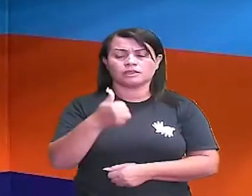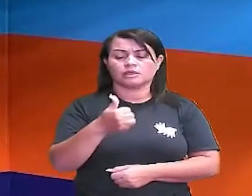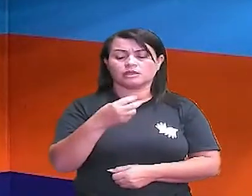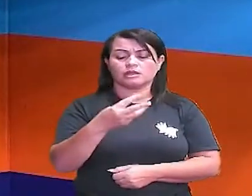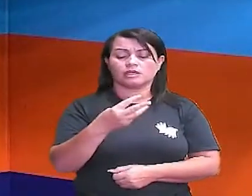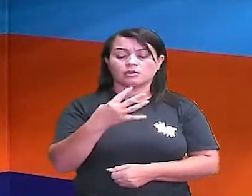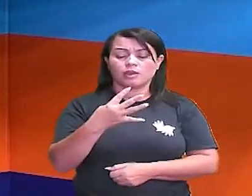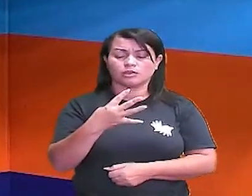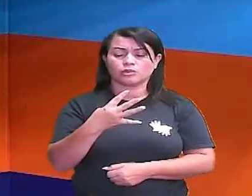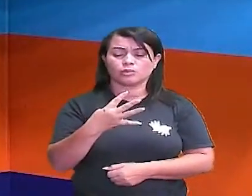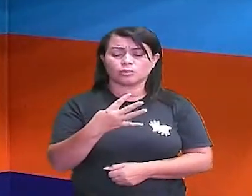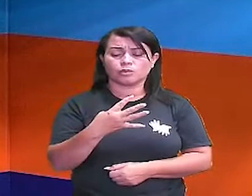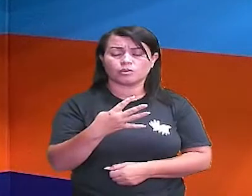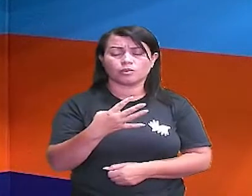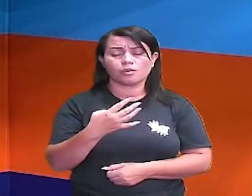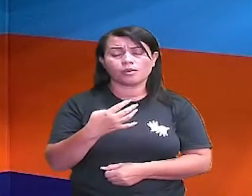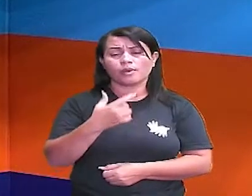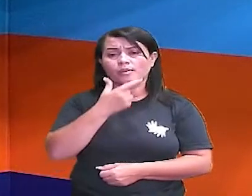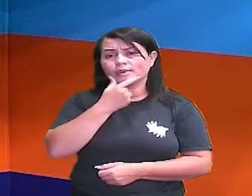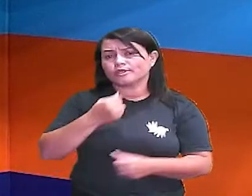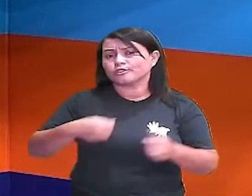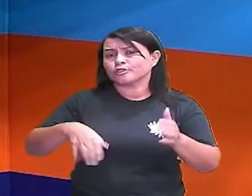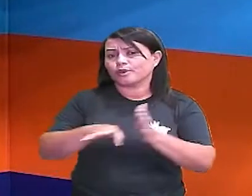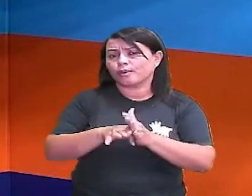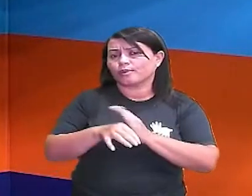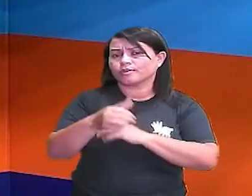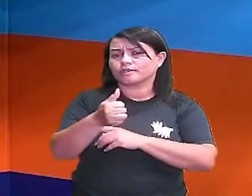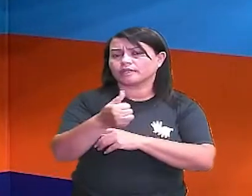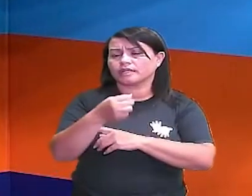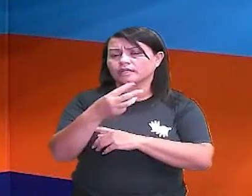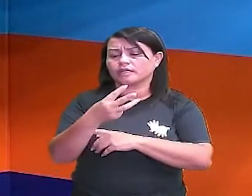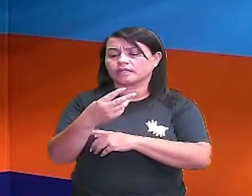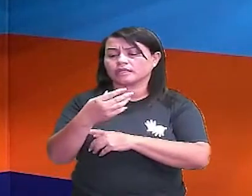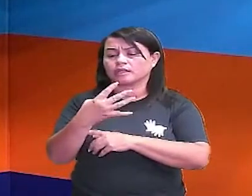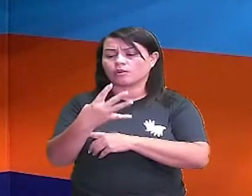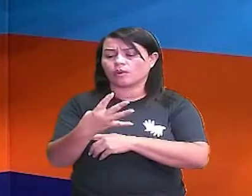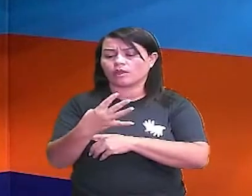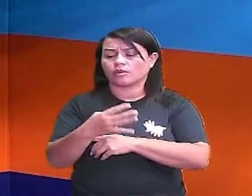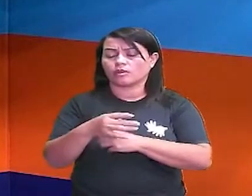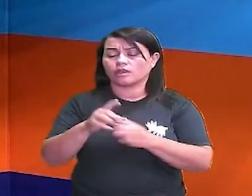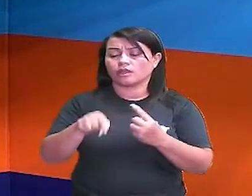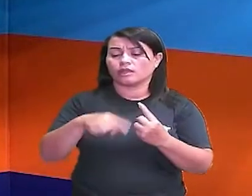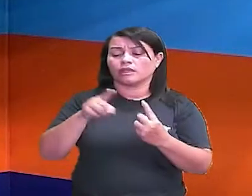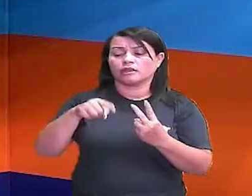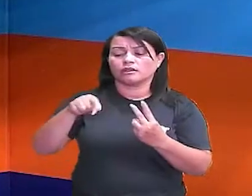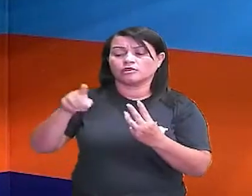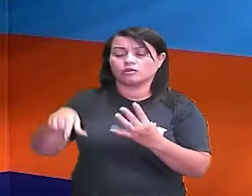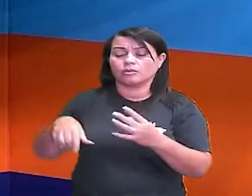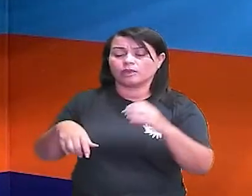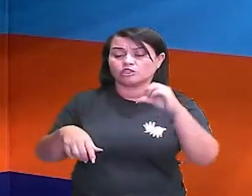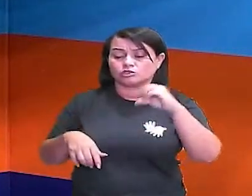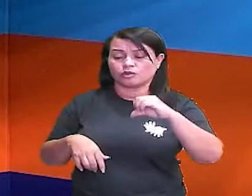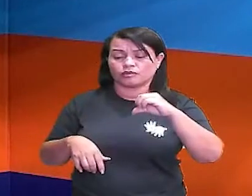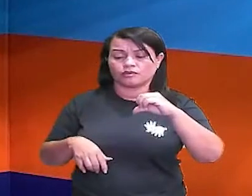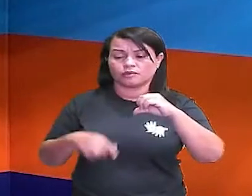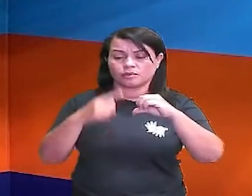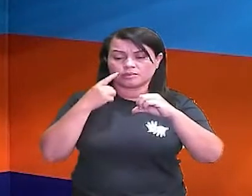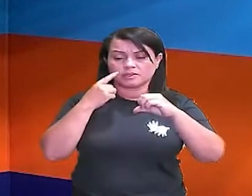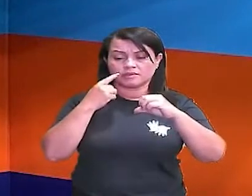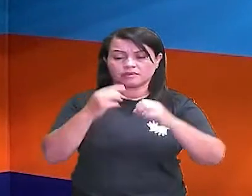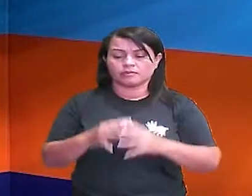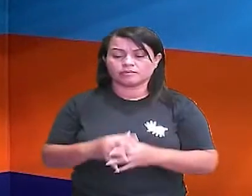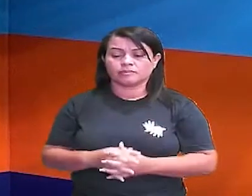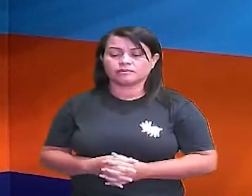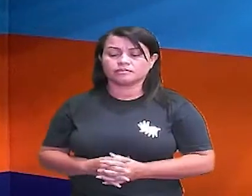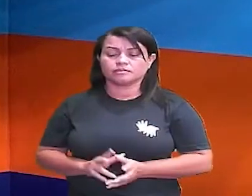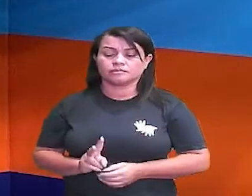134. Quando ele chegou no 134, ele andou mais 9 unidades, tá? Então, você começa daqui e